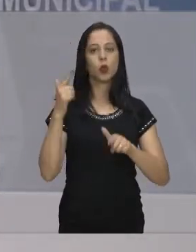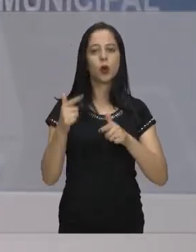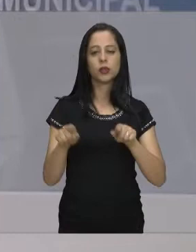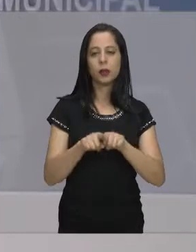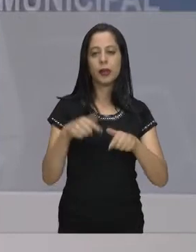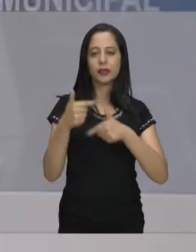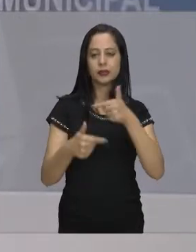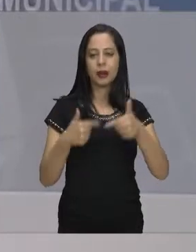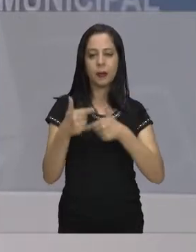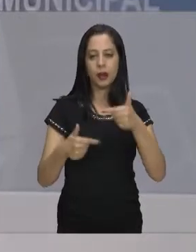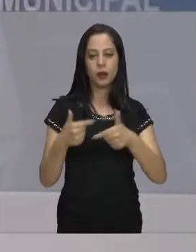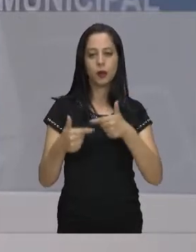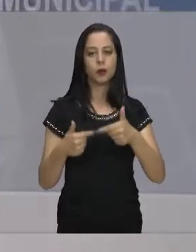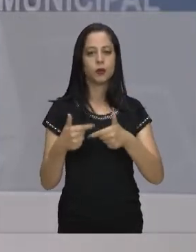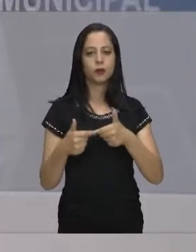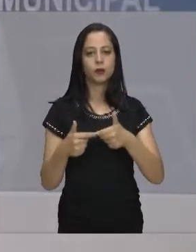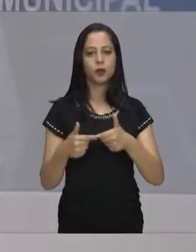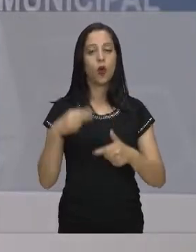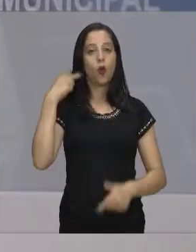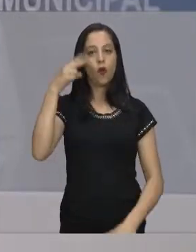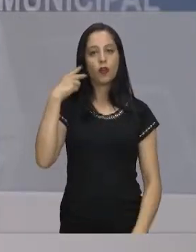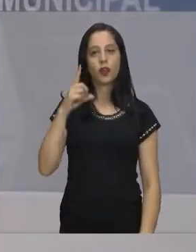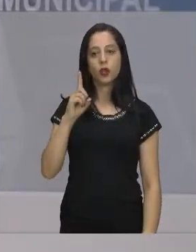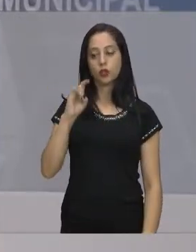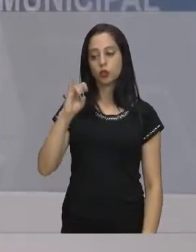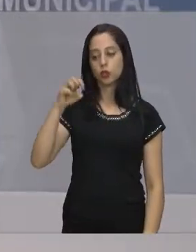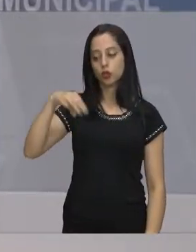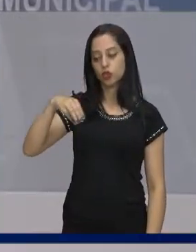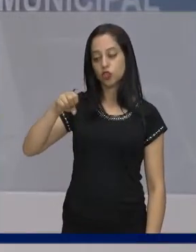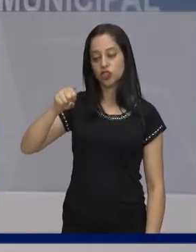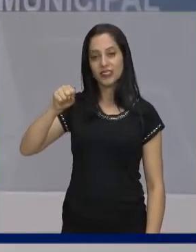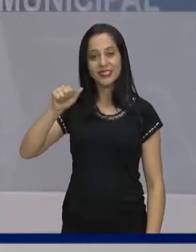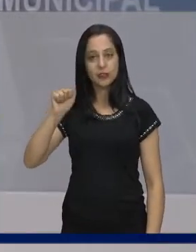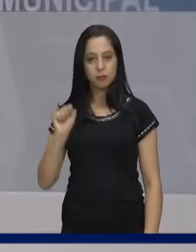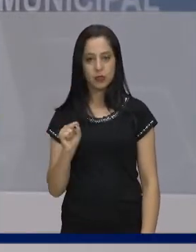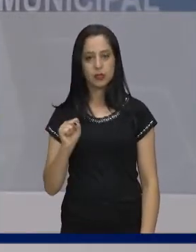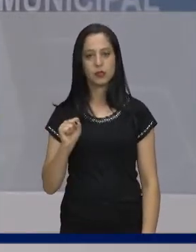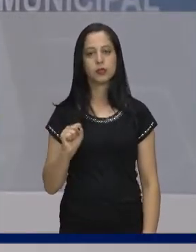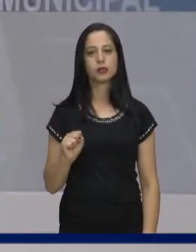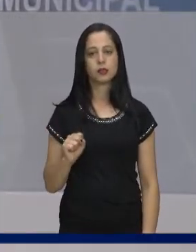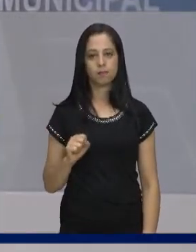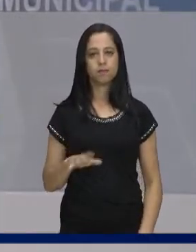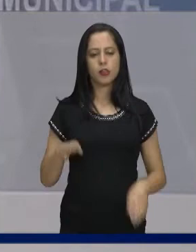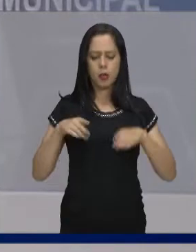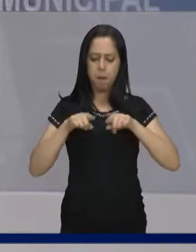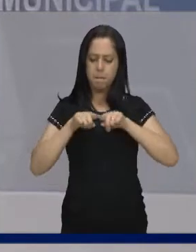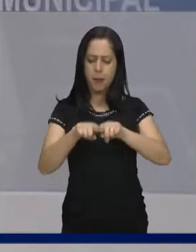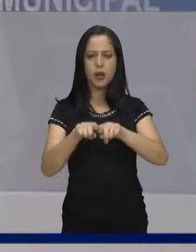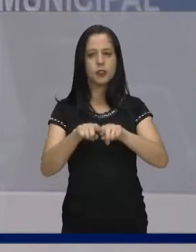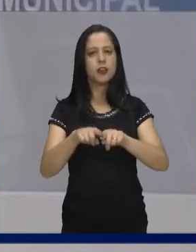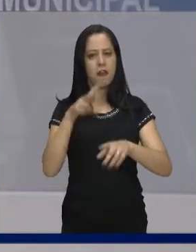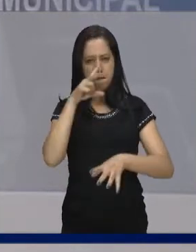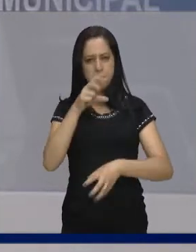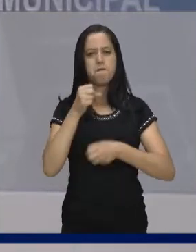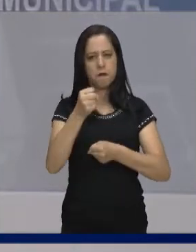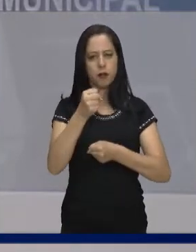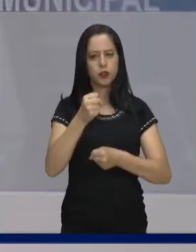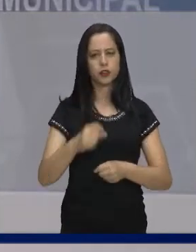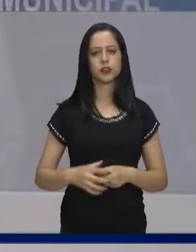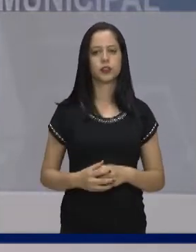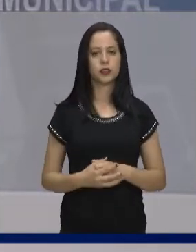o vereador José Dimas, né, que foi também um colaborador muito forte desta causa, também poderia estar aqui